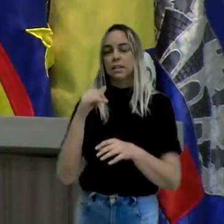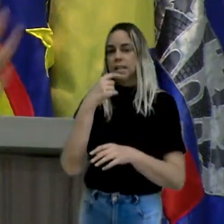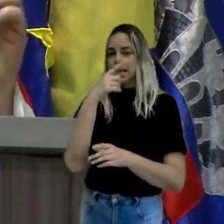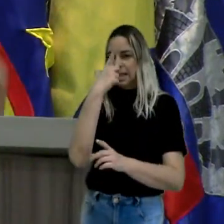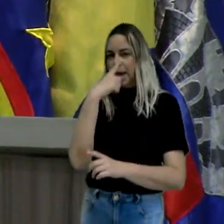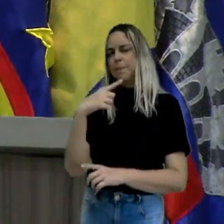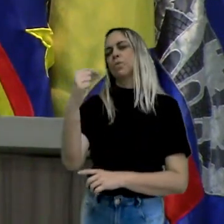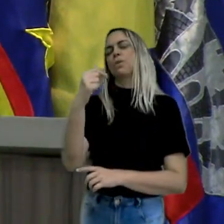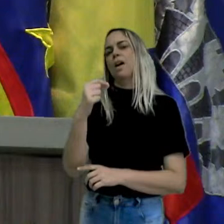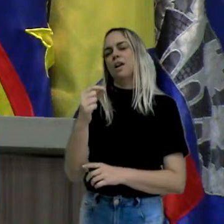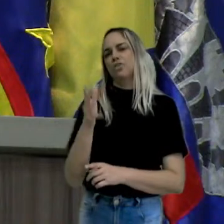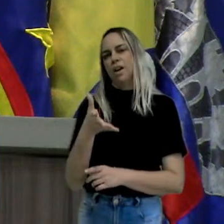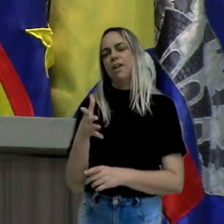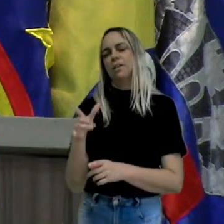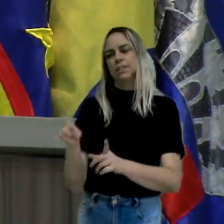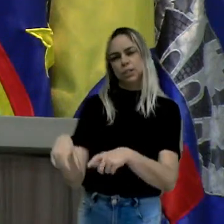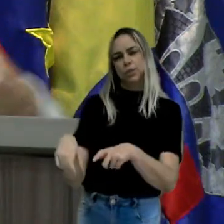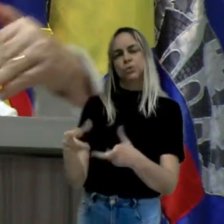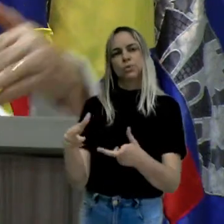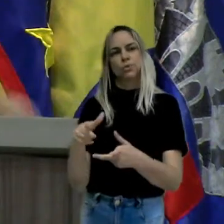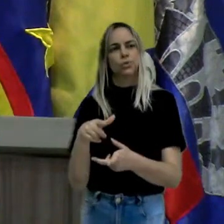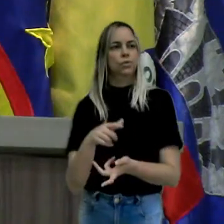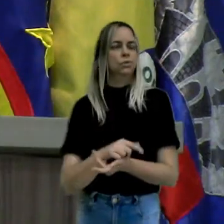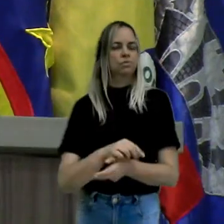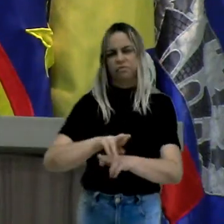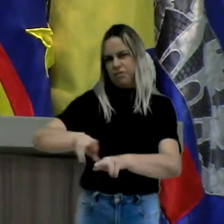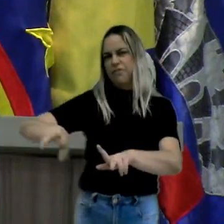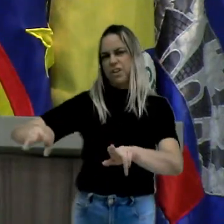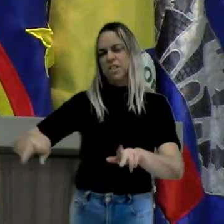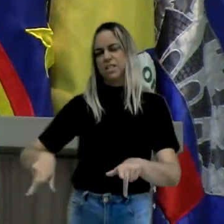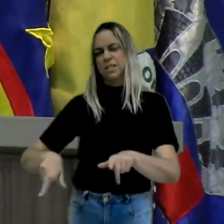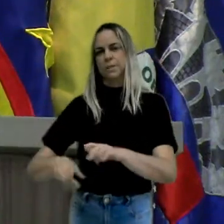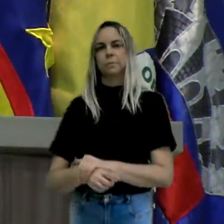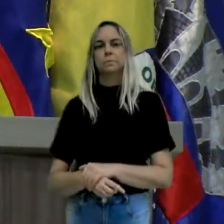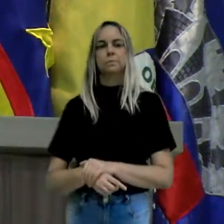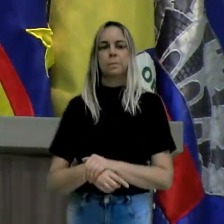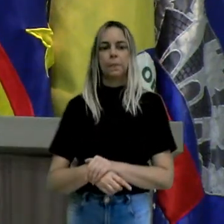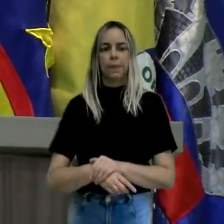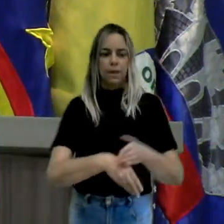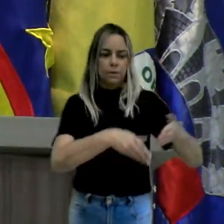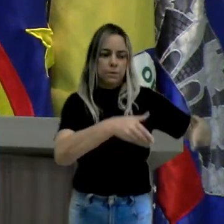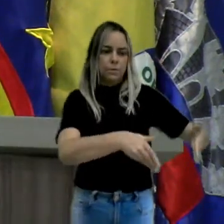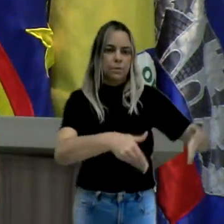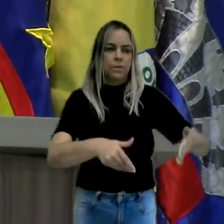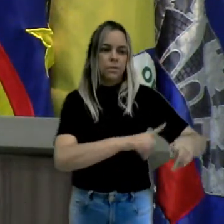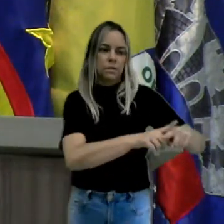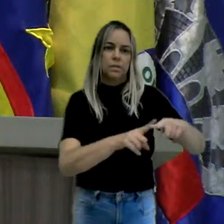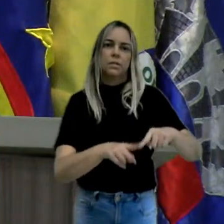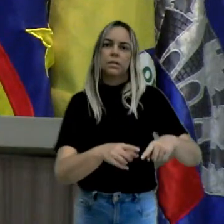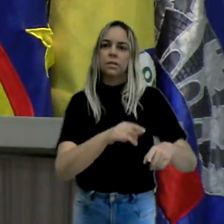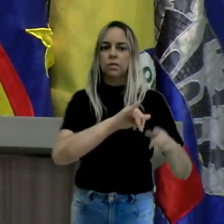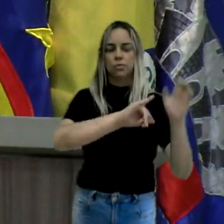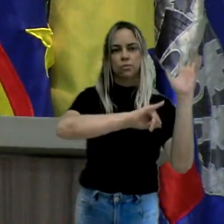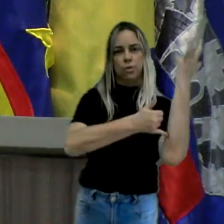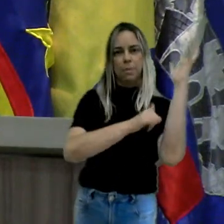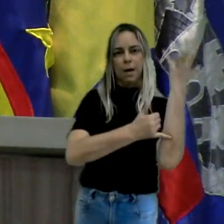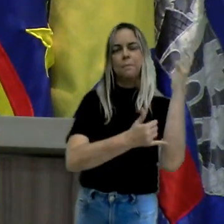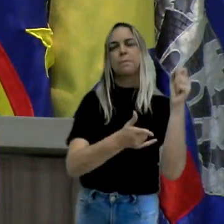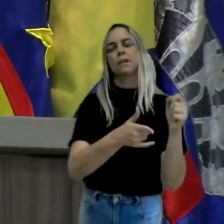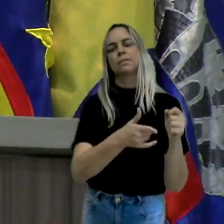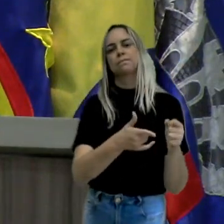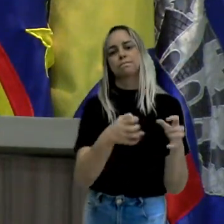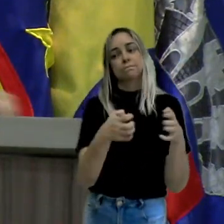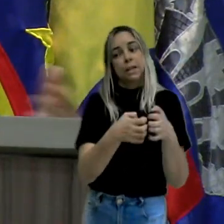aquela Serra da Macambira, a serra que desce do lado ali do cemitério da Jurubeba ali, do Alto da Jurubeba,